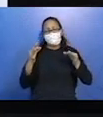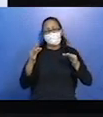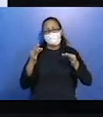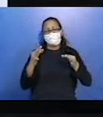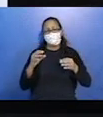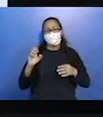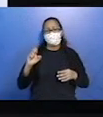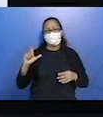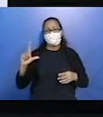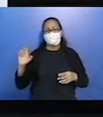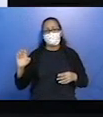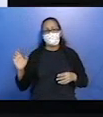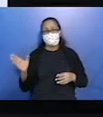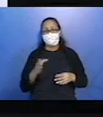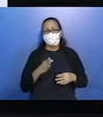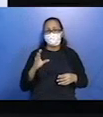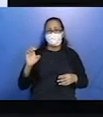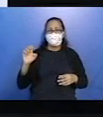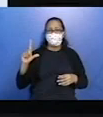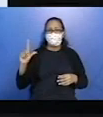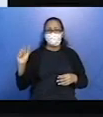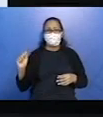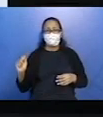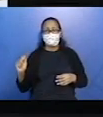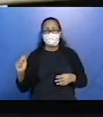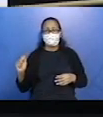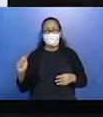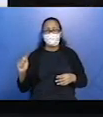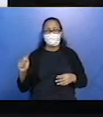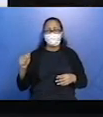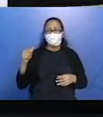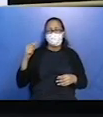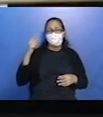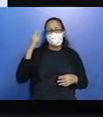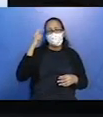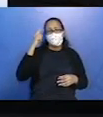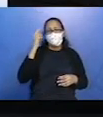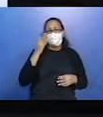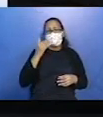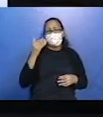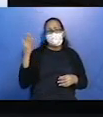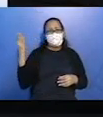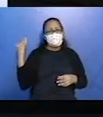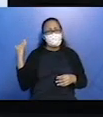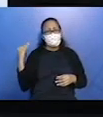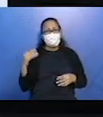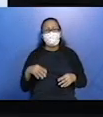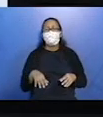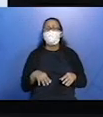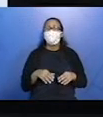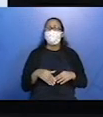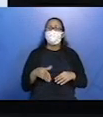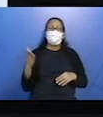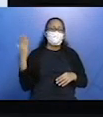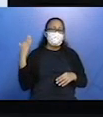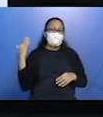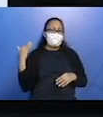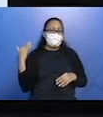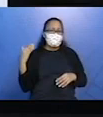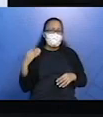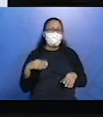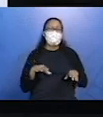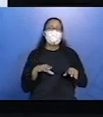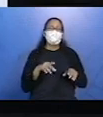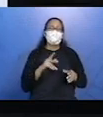ela. Comeu, ficou, pensou, sonhou, correu, todos eles terminam em U no